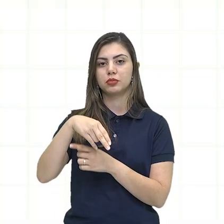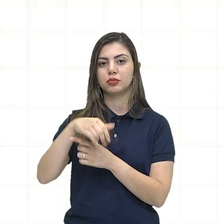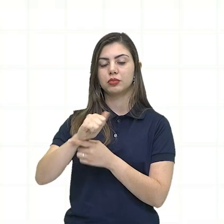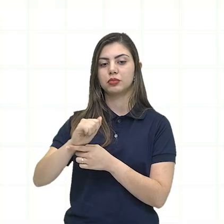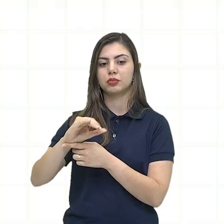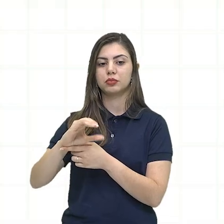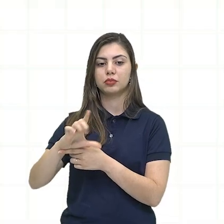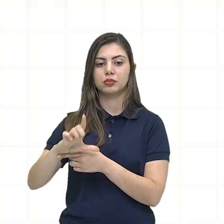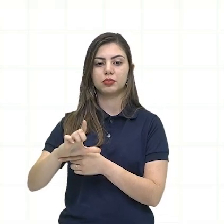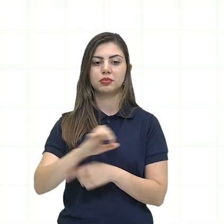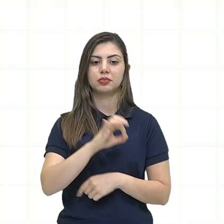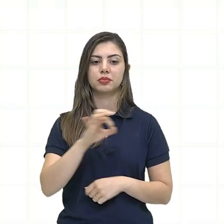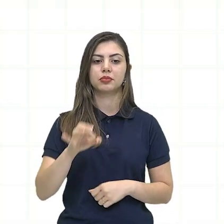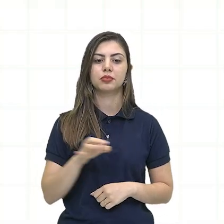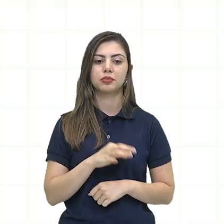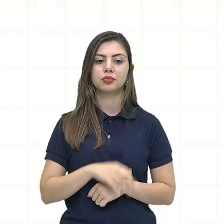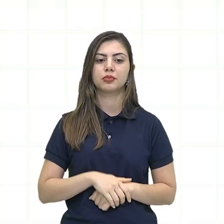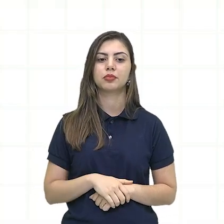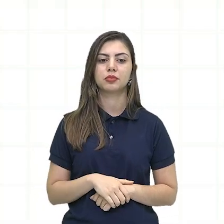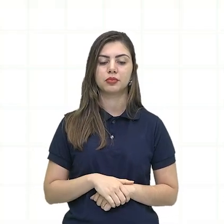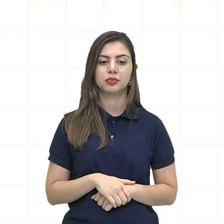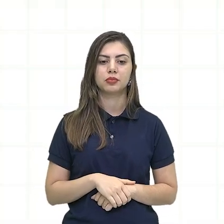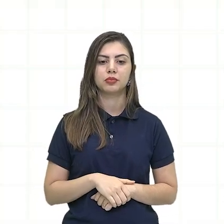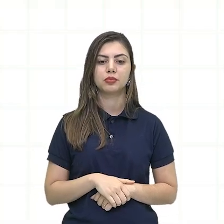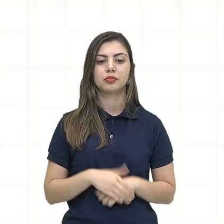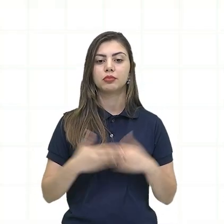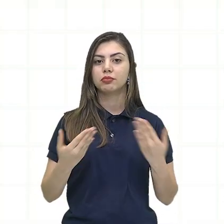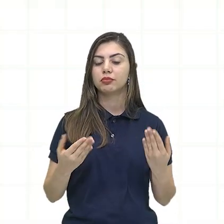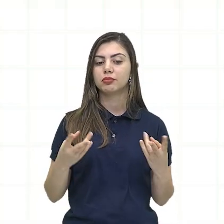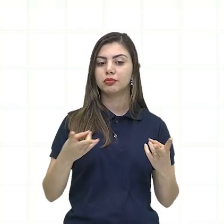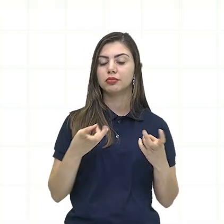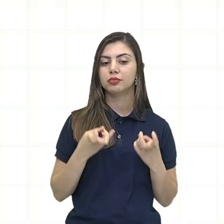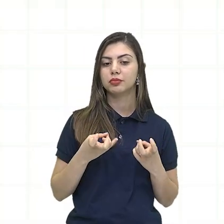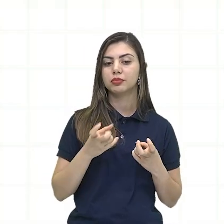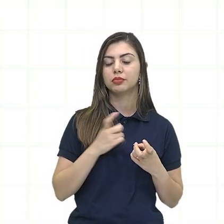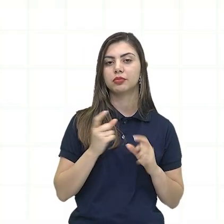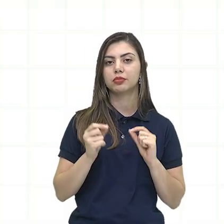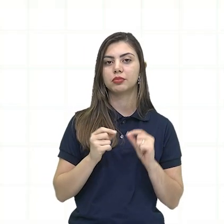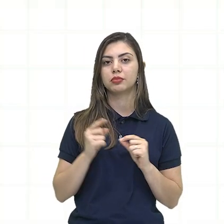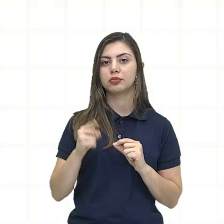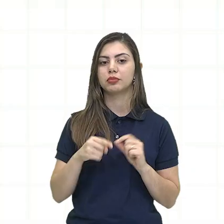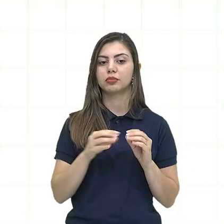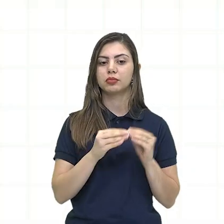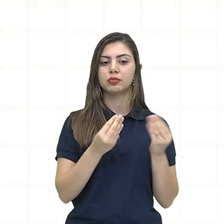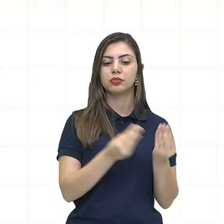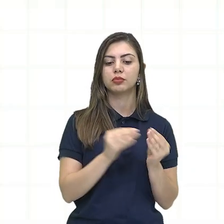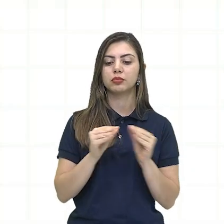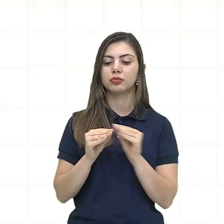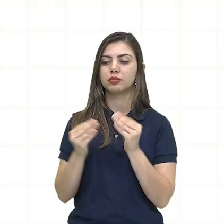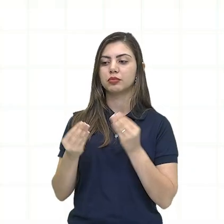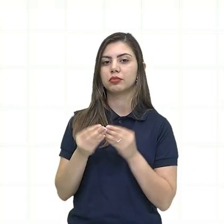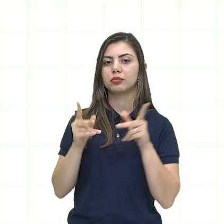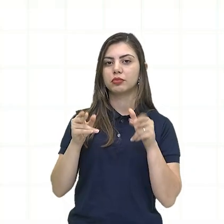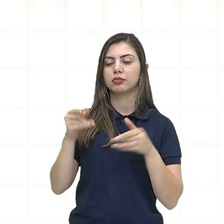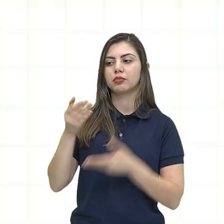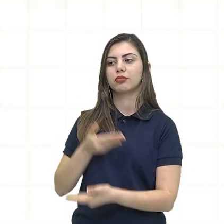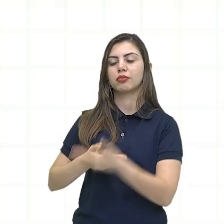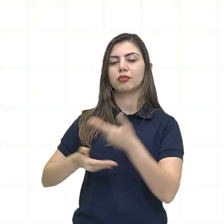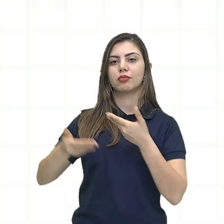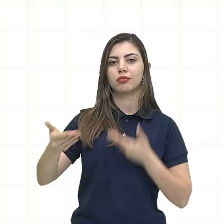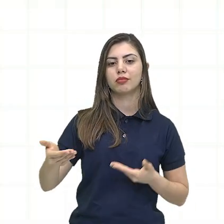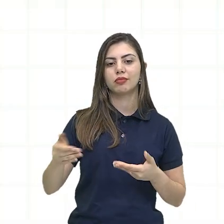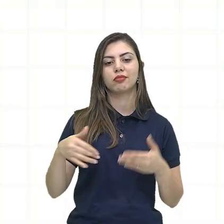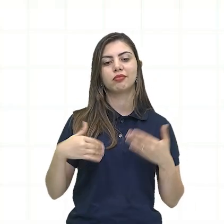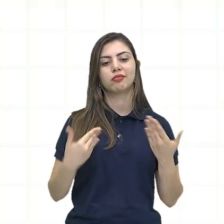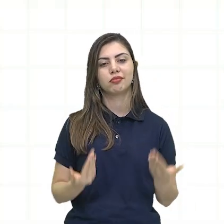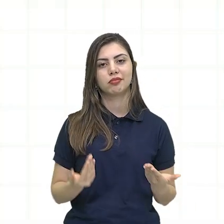NaCl, certo? Ou seja, um troca elemento com o outro, correto? Por isso que